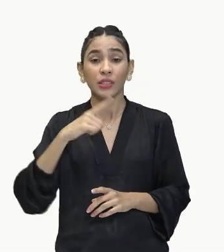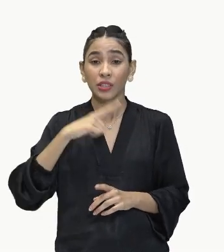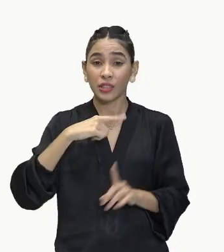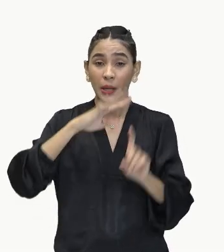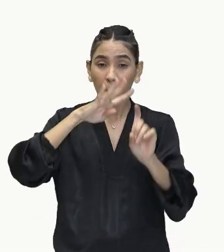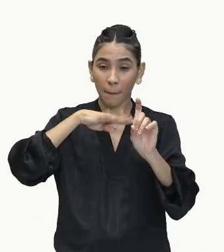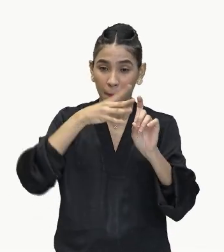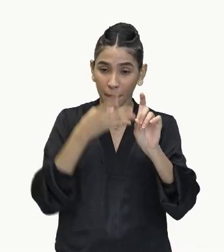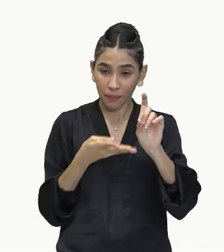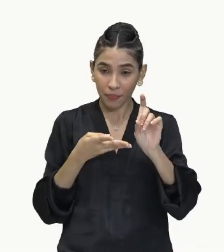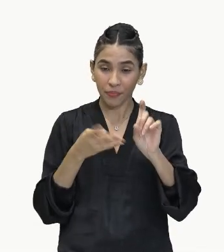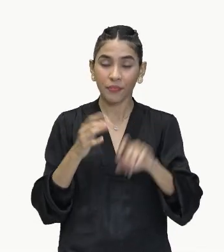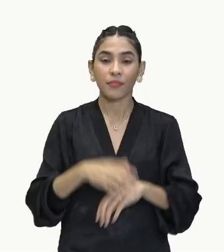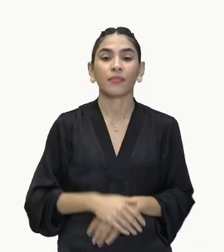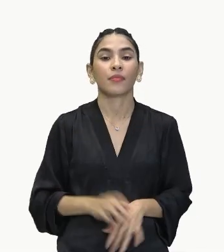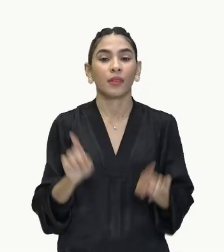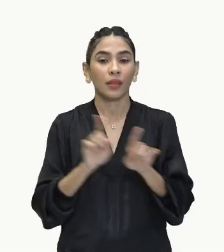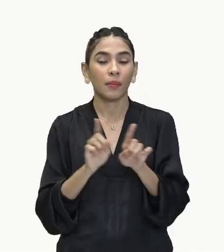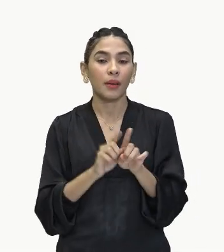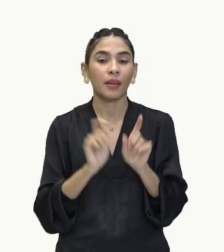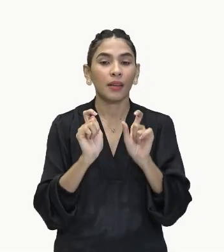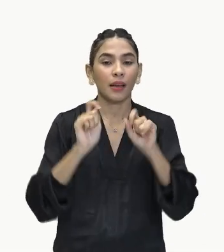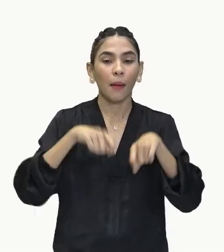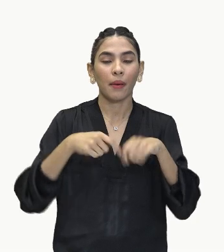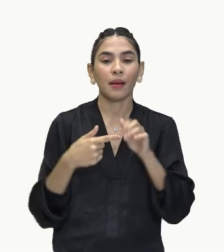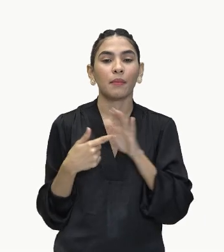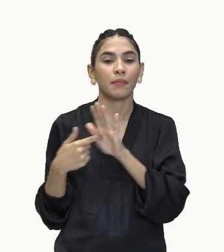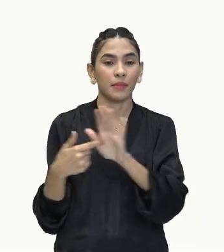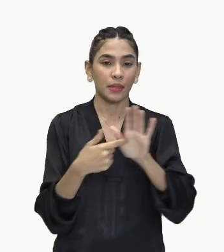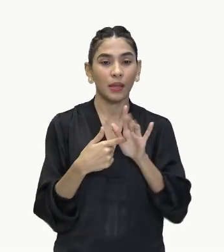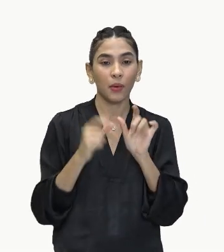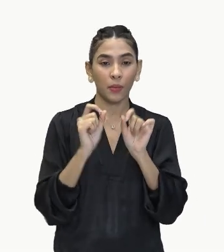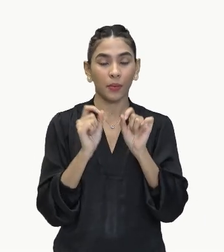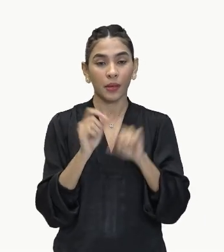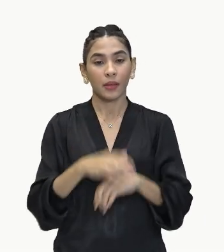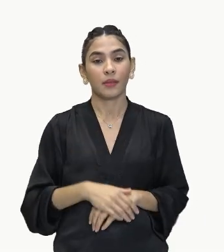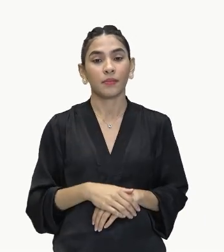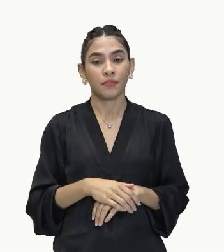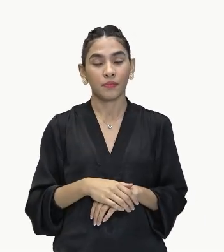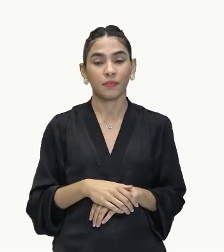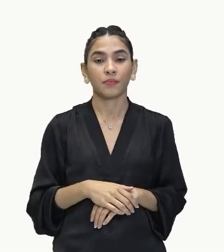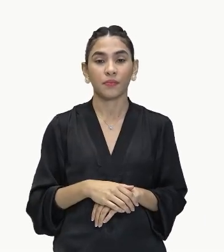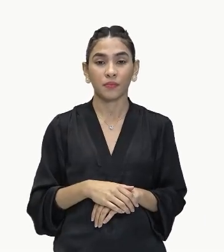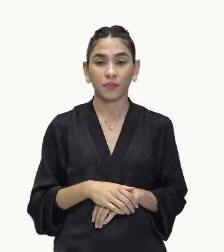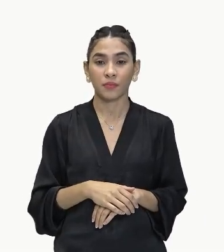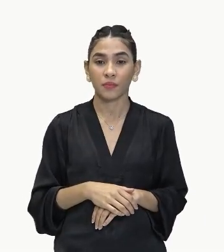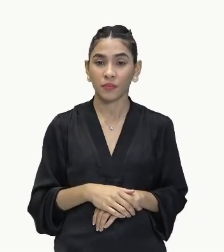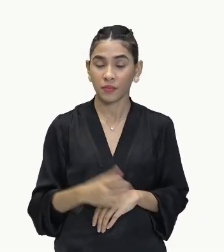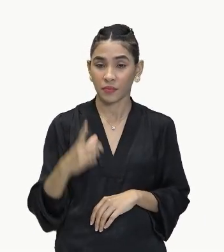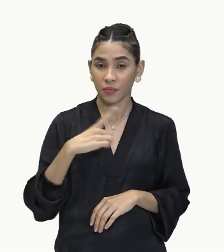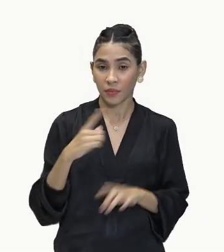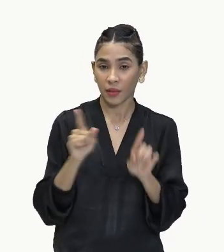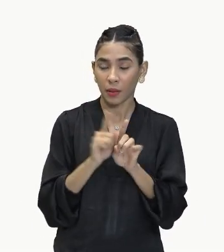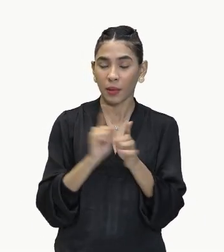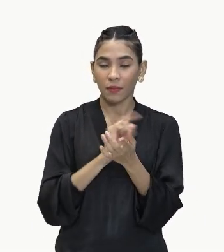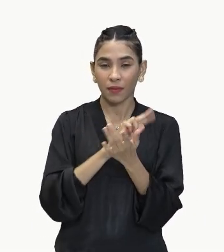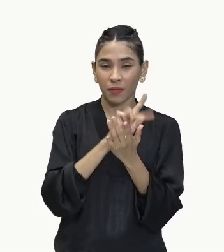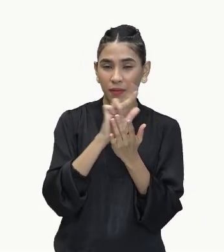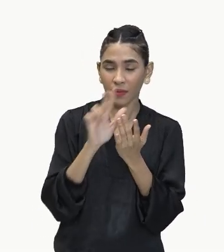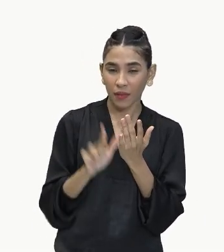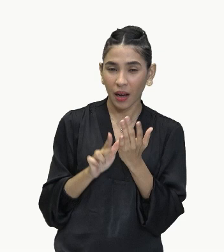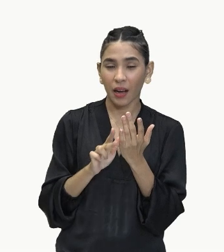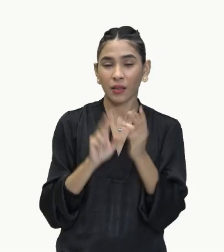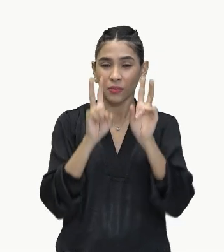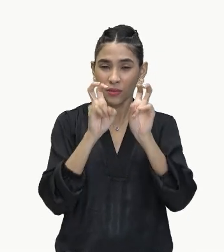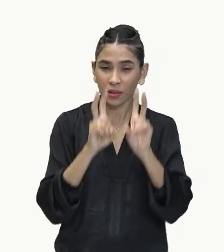essa irreverência também era capaz de mostrar ali, por trás dessa irreverência, tinha também muitas questões ali, a